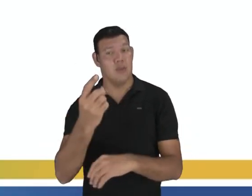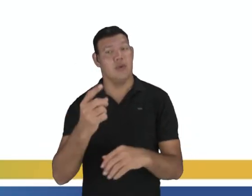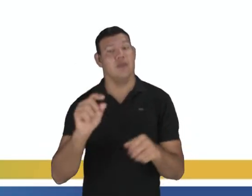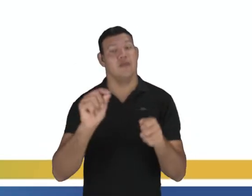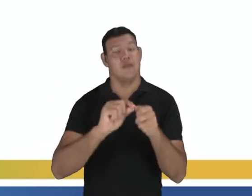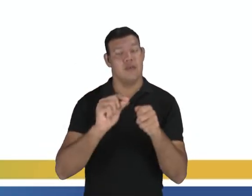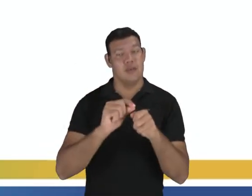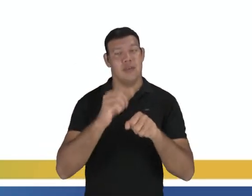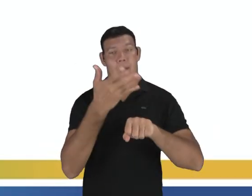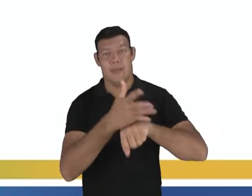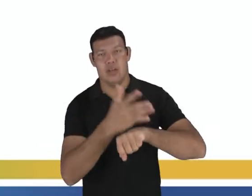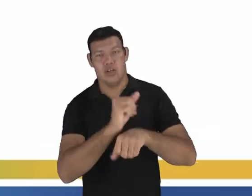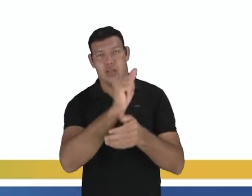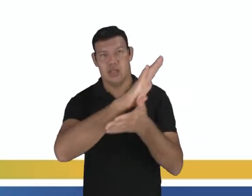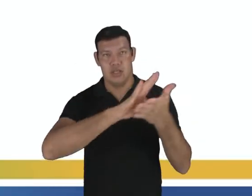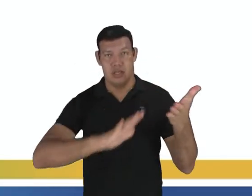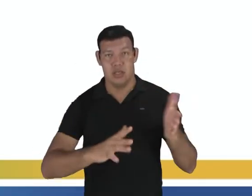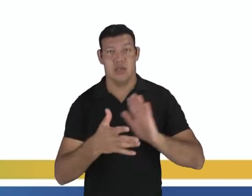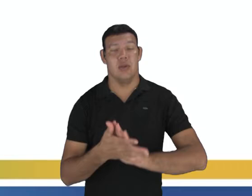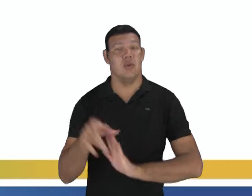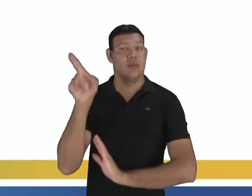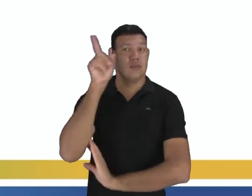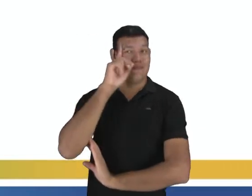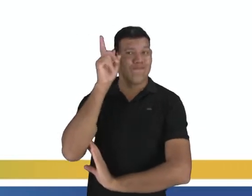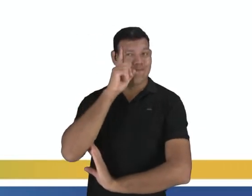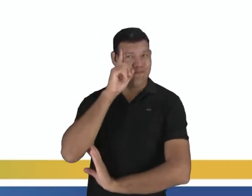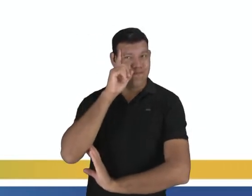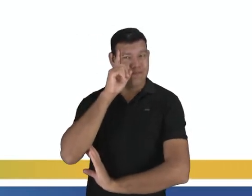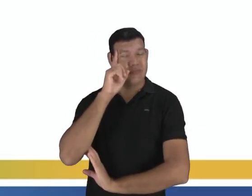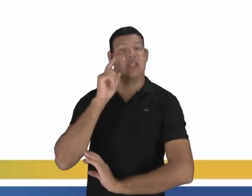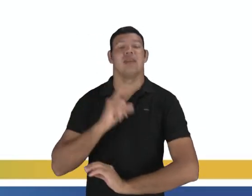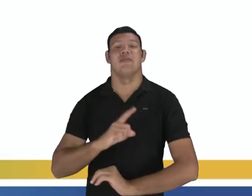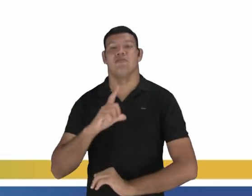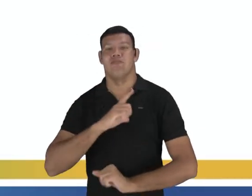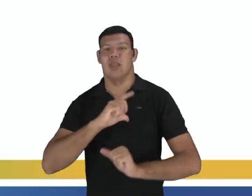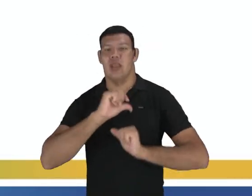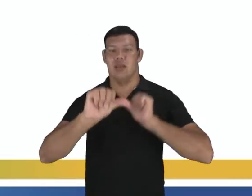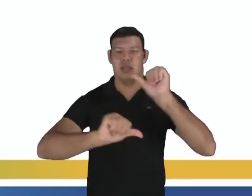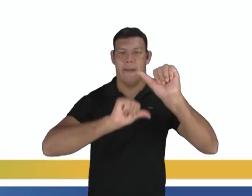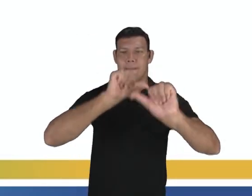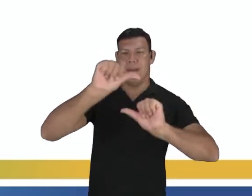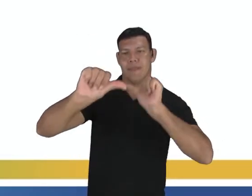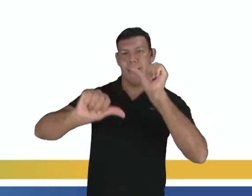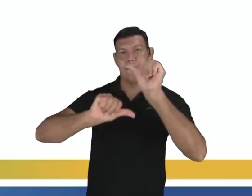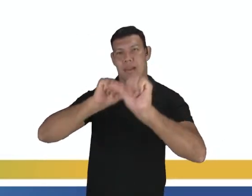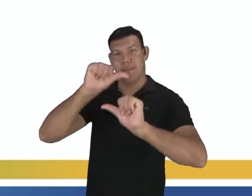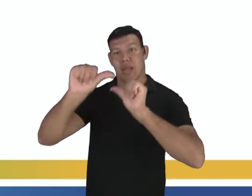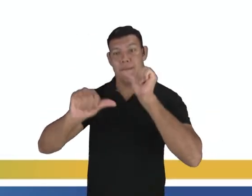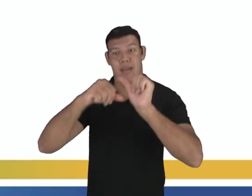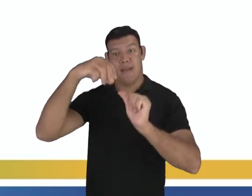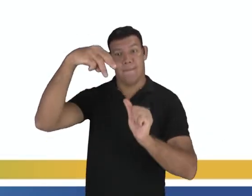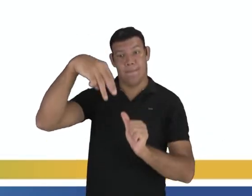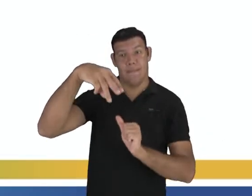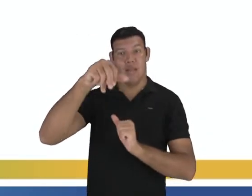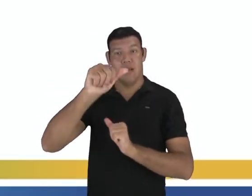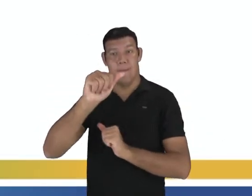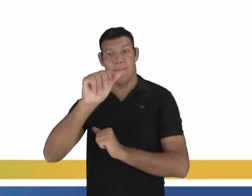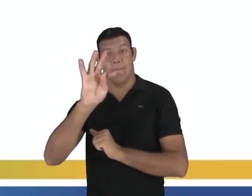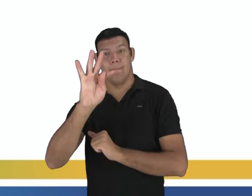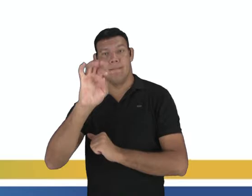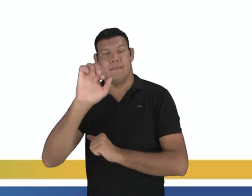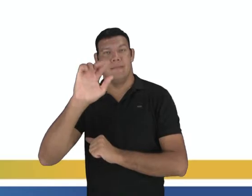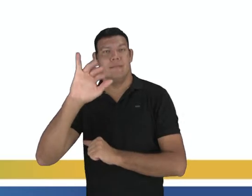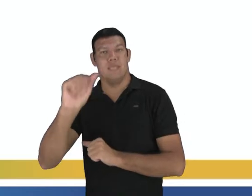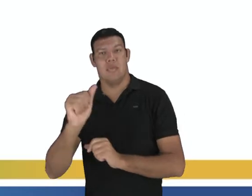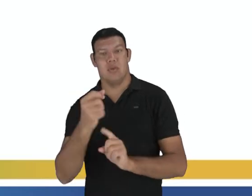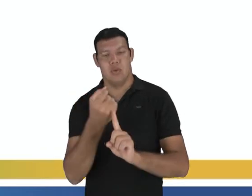lá. No nosso cotidiano, a gente tem várias transformações da matéria que a gente presencia todos os dias, como acender